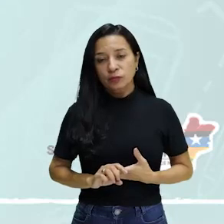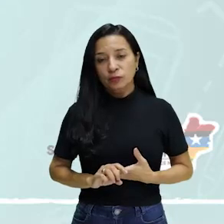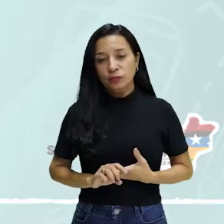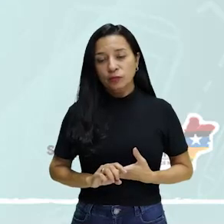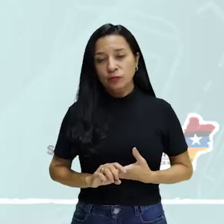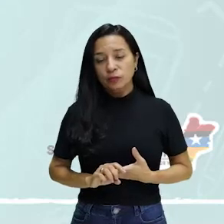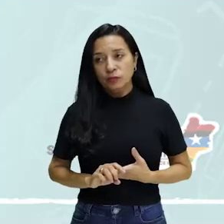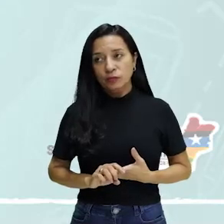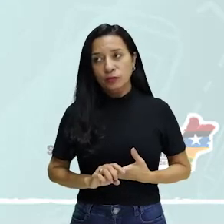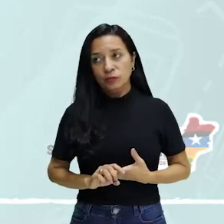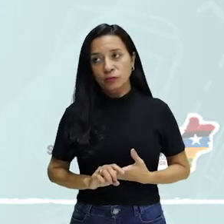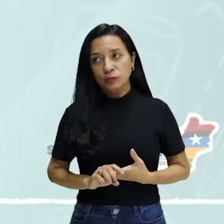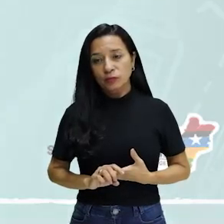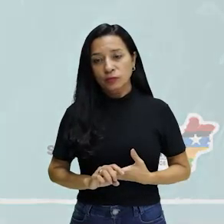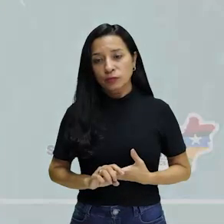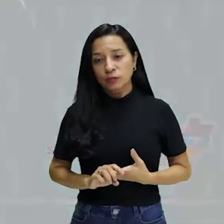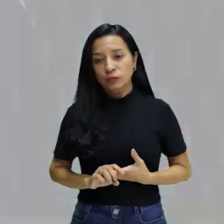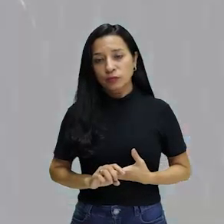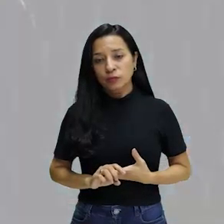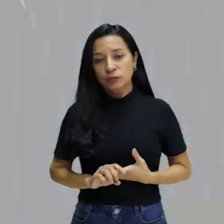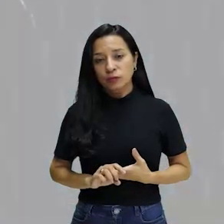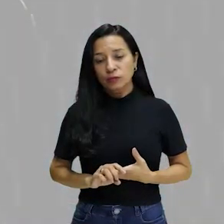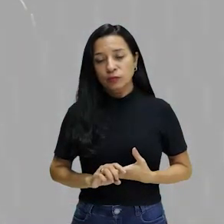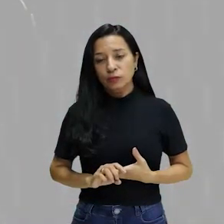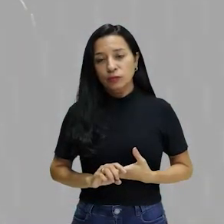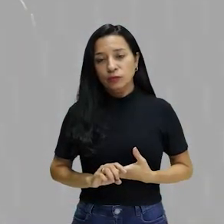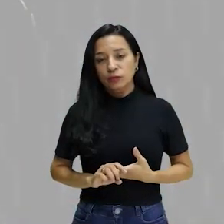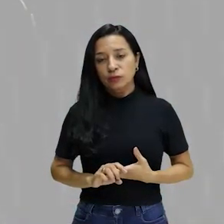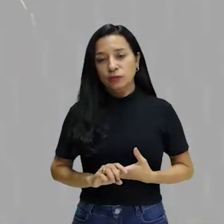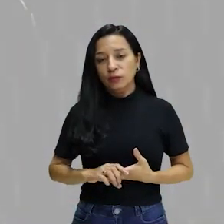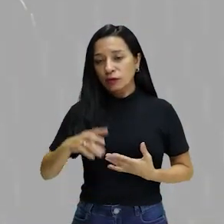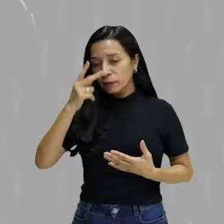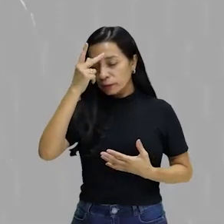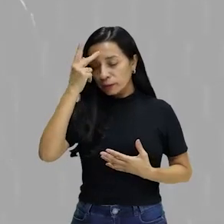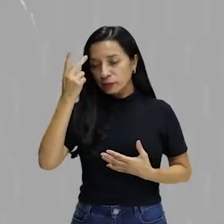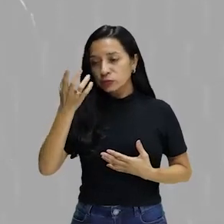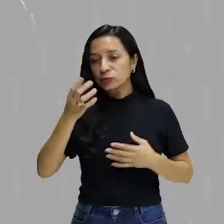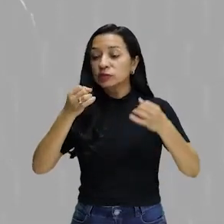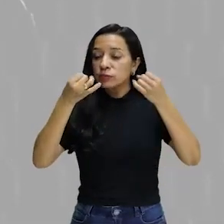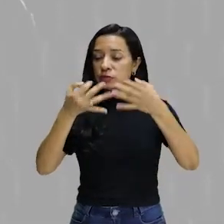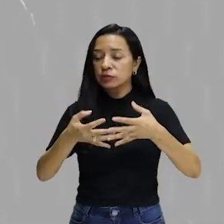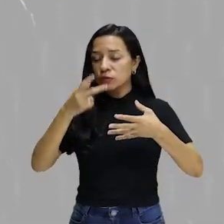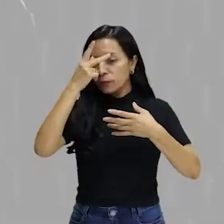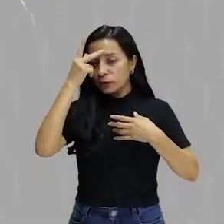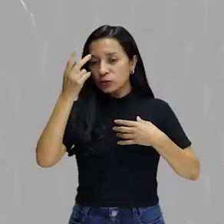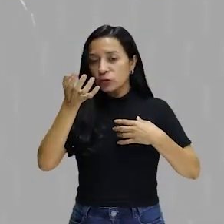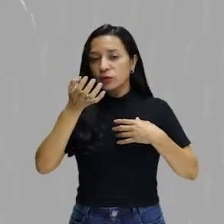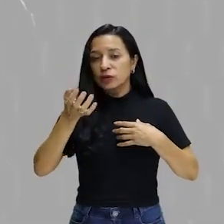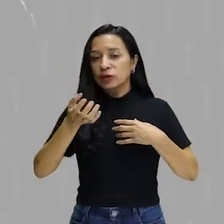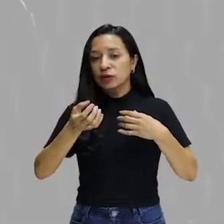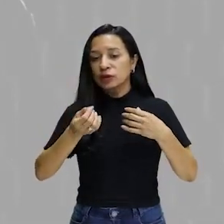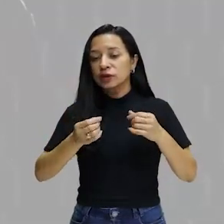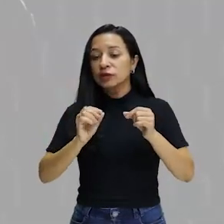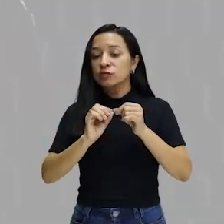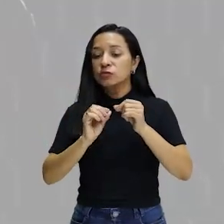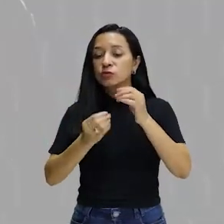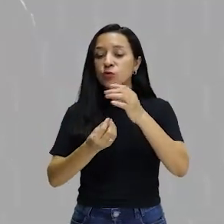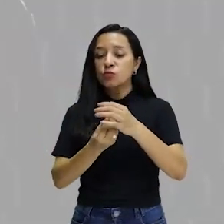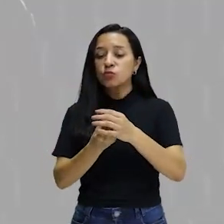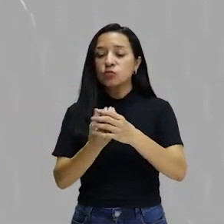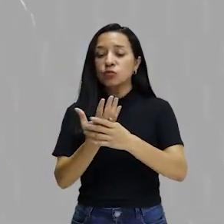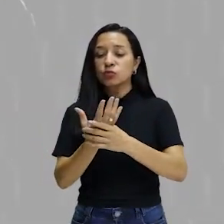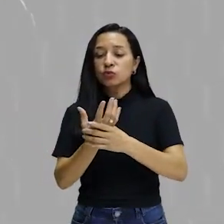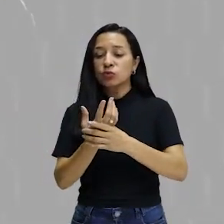o tratamento com hormônio vegetal. Então, o cara queria produzir brotos de plantas para que ele pudesse vender.